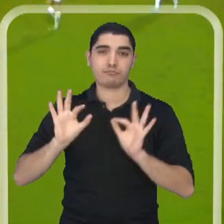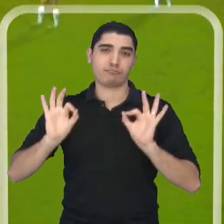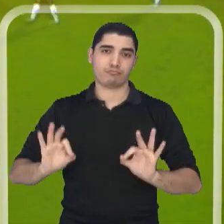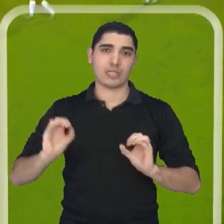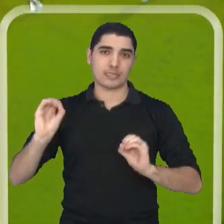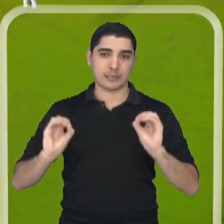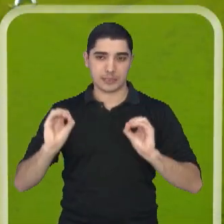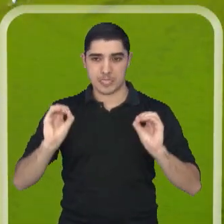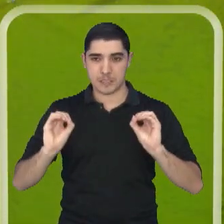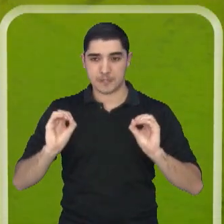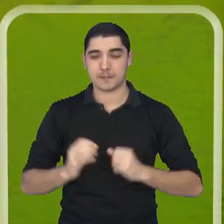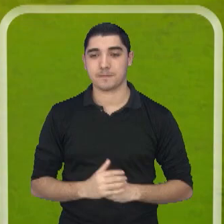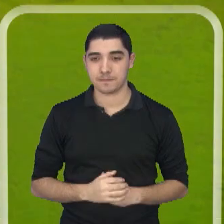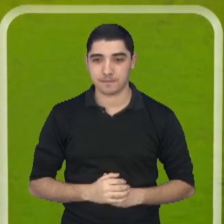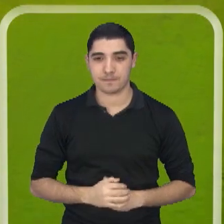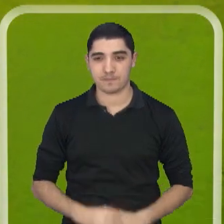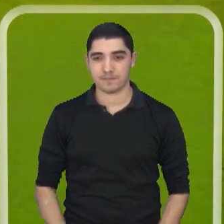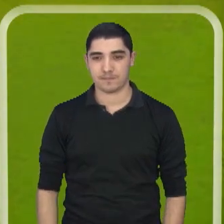0-0 no Martins Pereira.